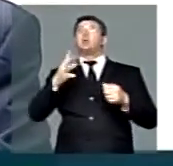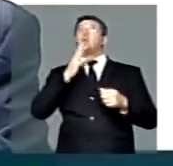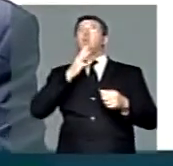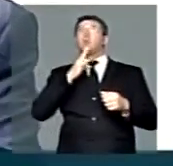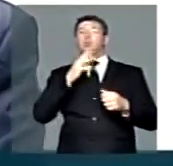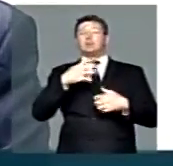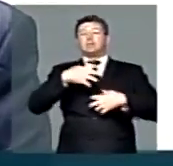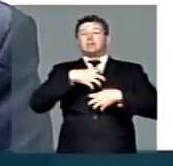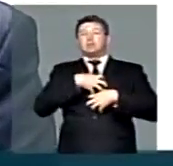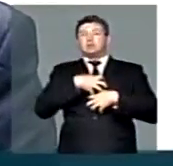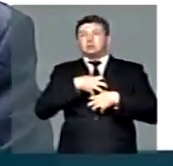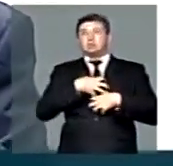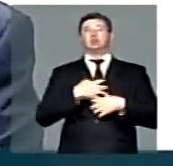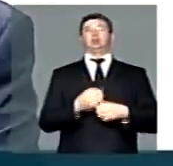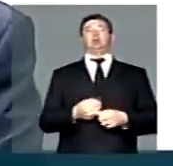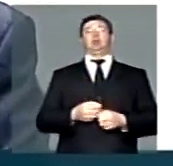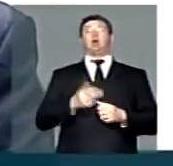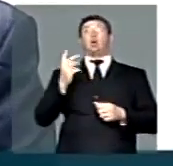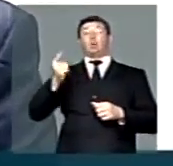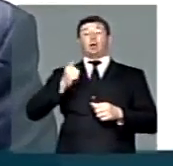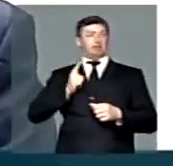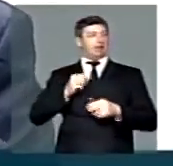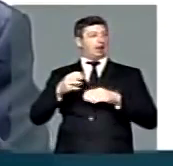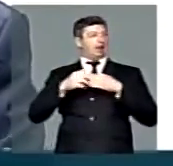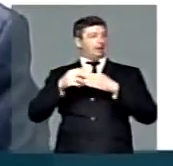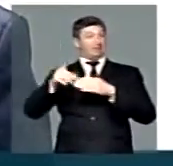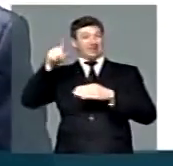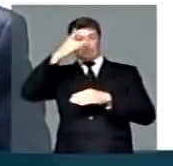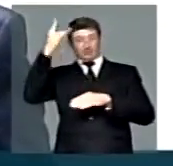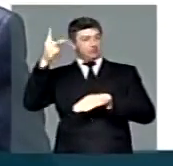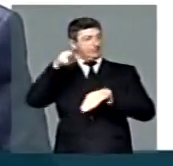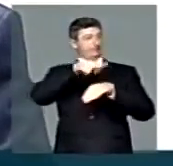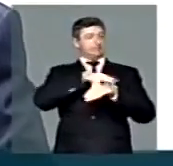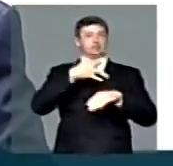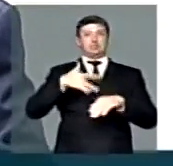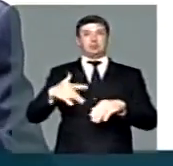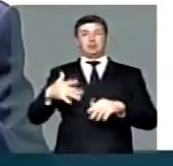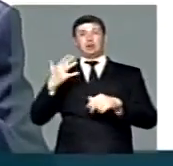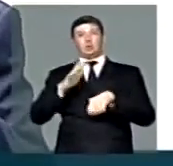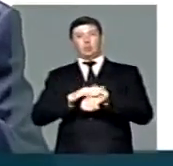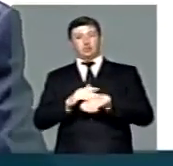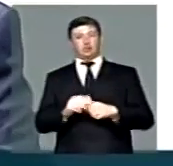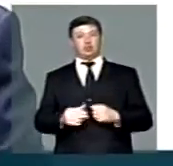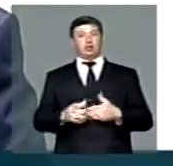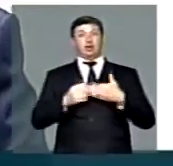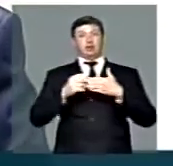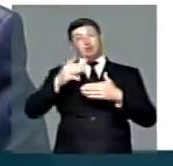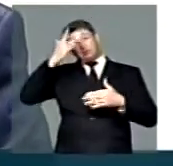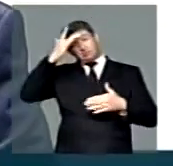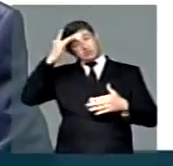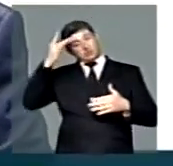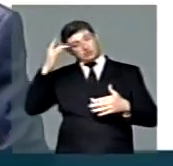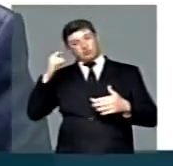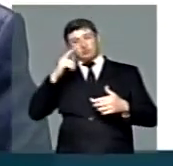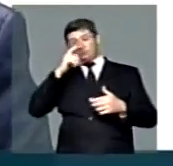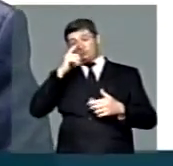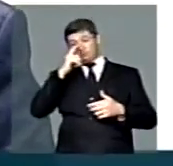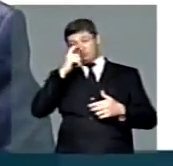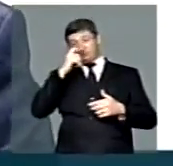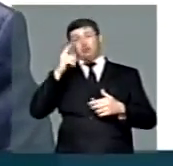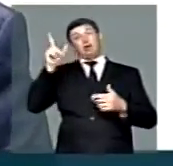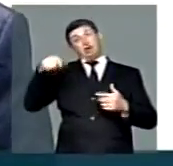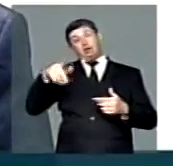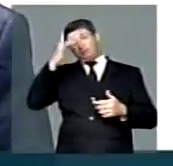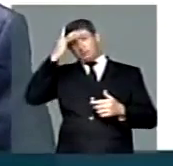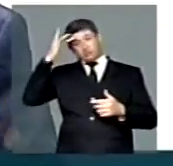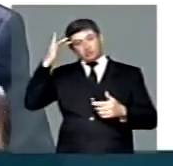ter o sentimento que estão carregando ali pessoas, que estão carregando gente, e como gente